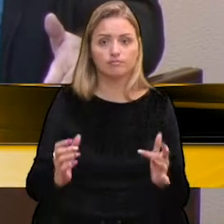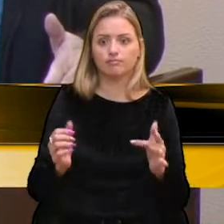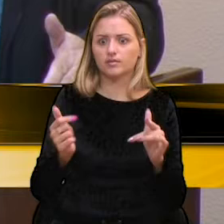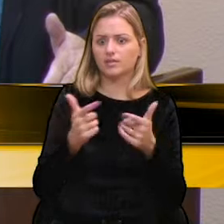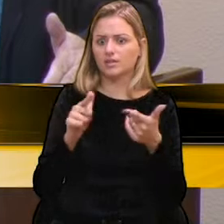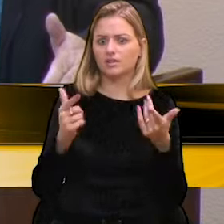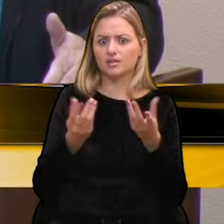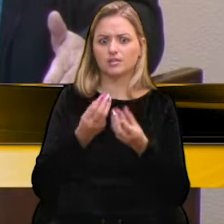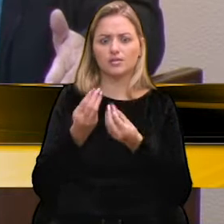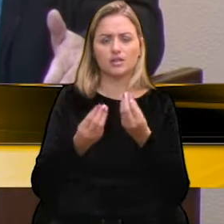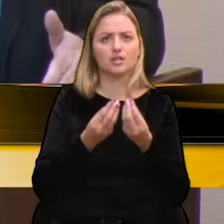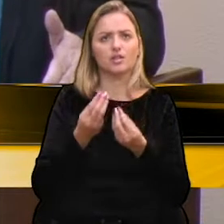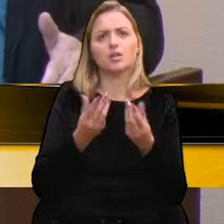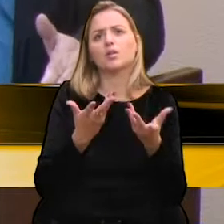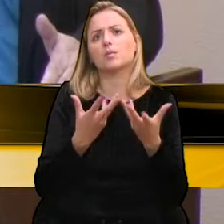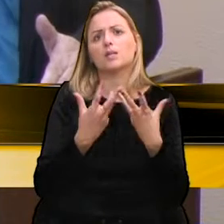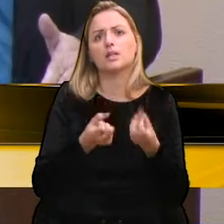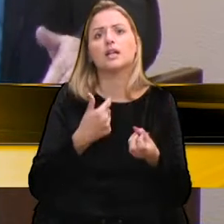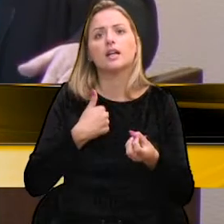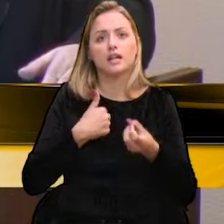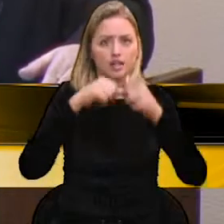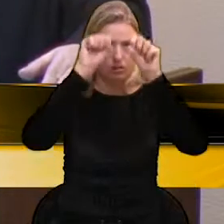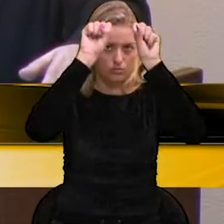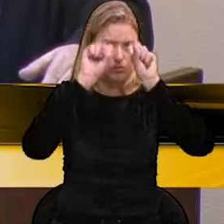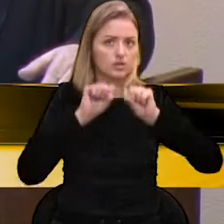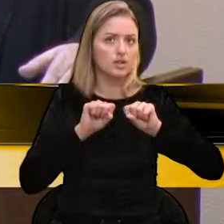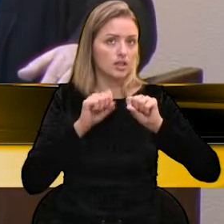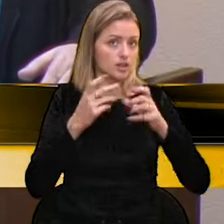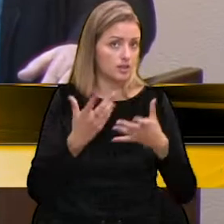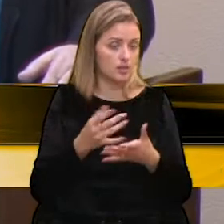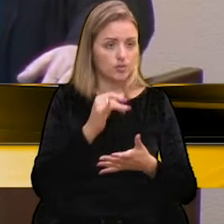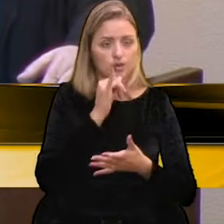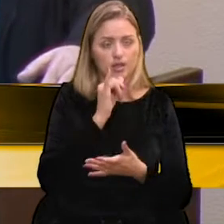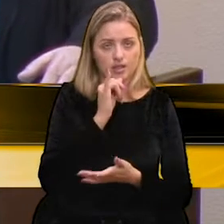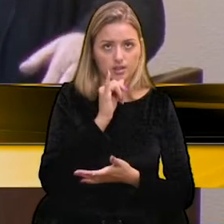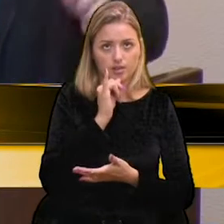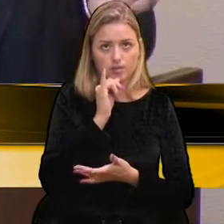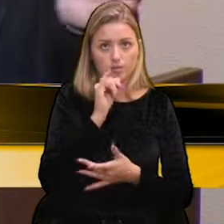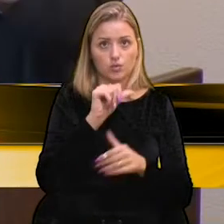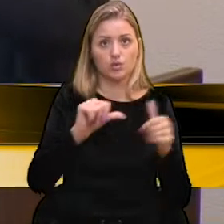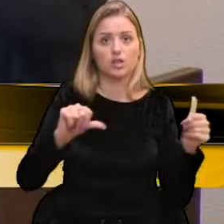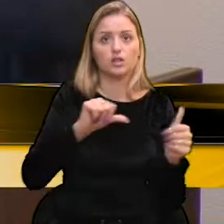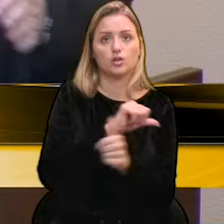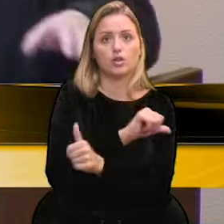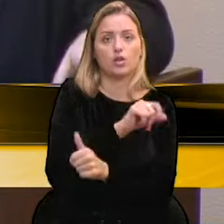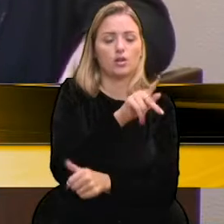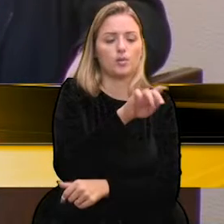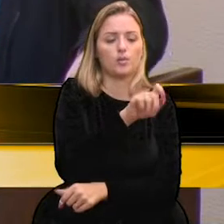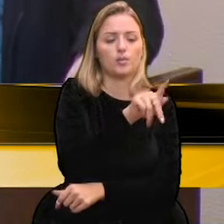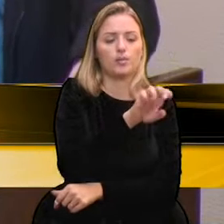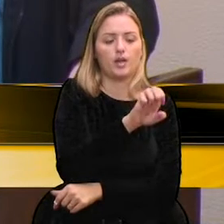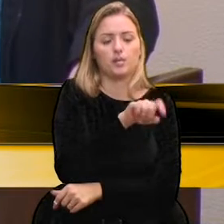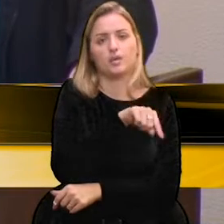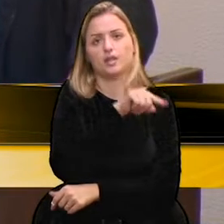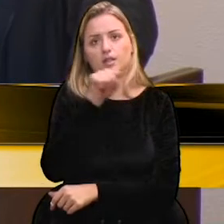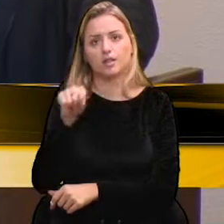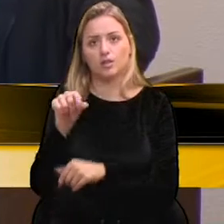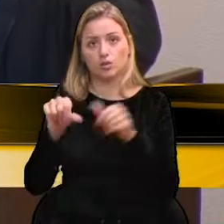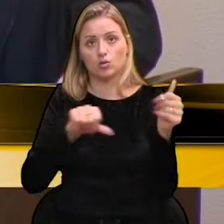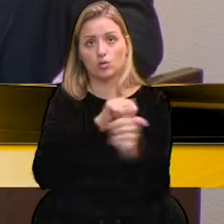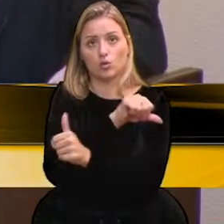cabe. Eu fui testemunha, por exemplo, da passagem do governo Pepe para o governo